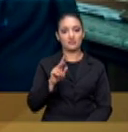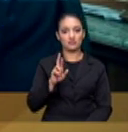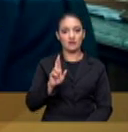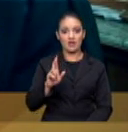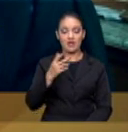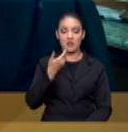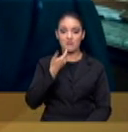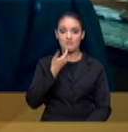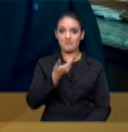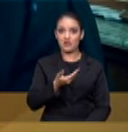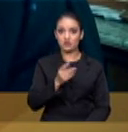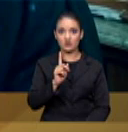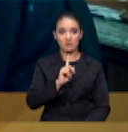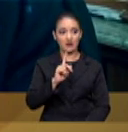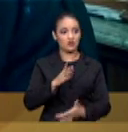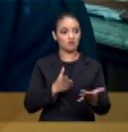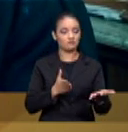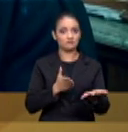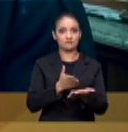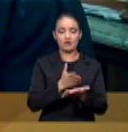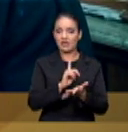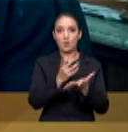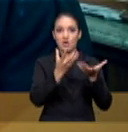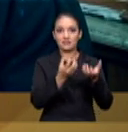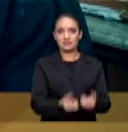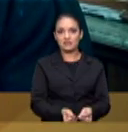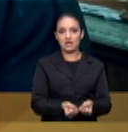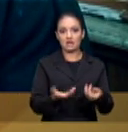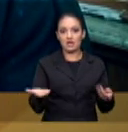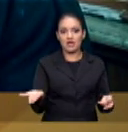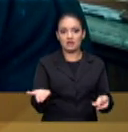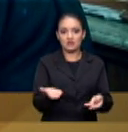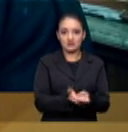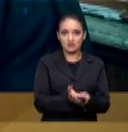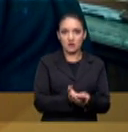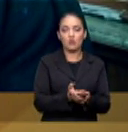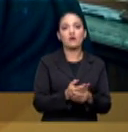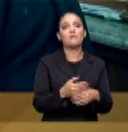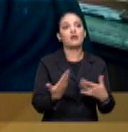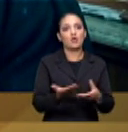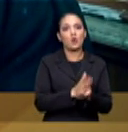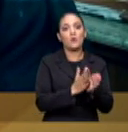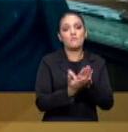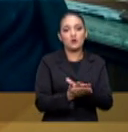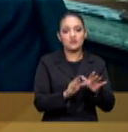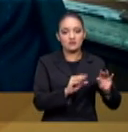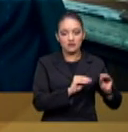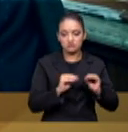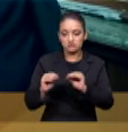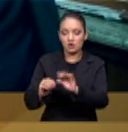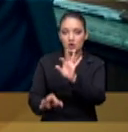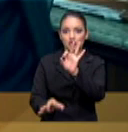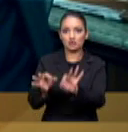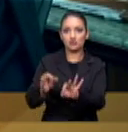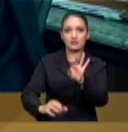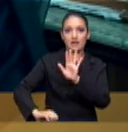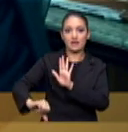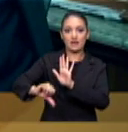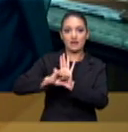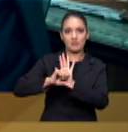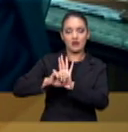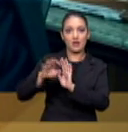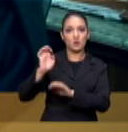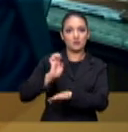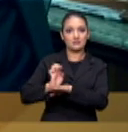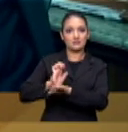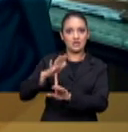pela inadmissão da ação com remessa do processo à Justiça Federal da Seção Judiciária do